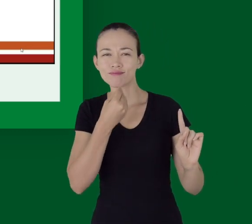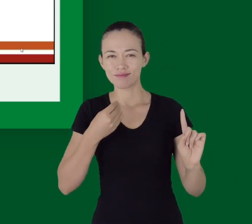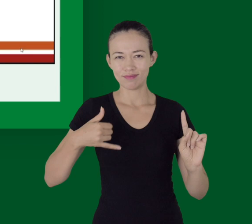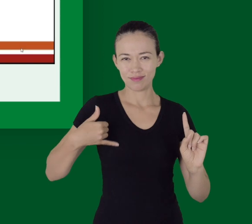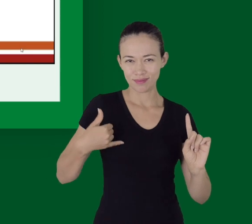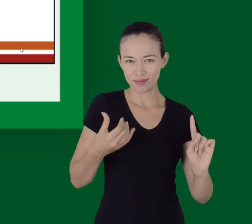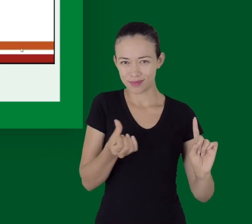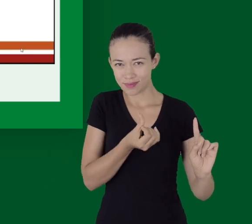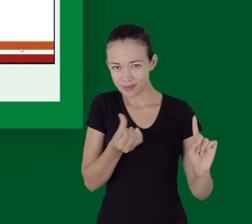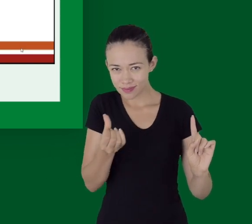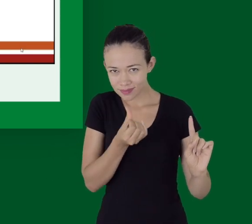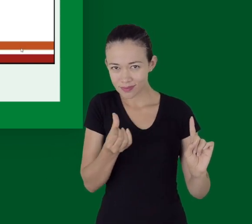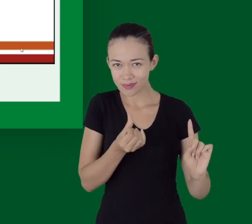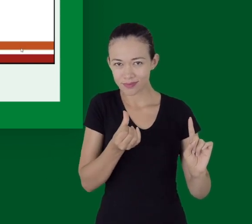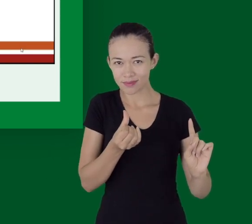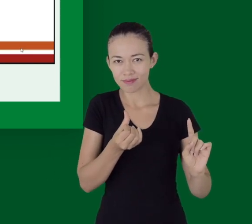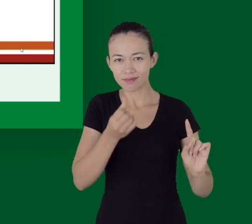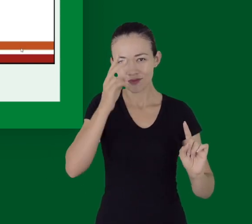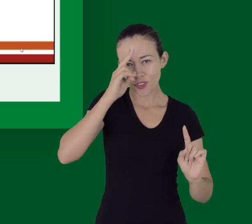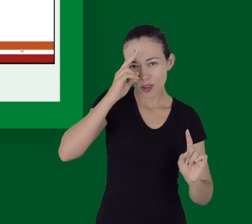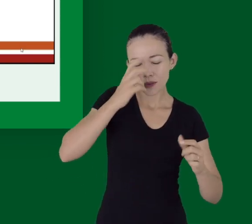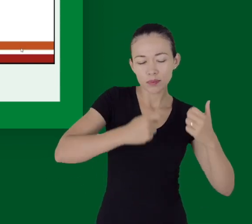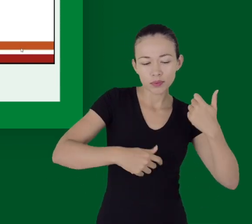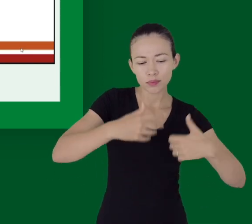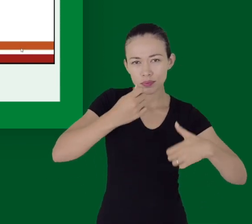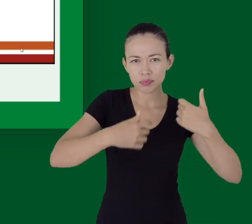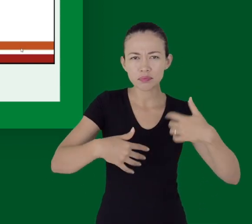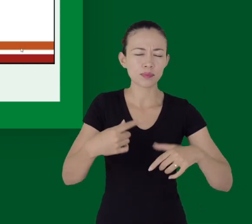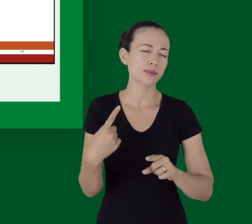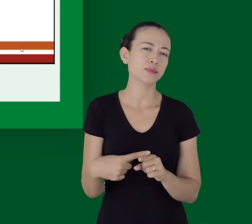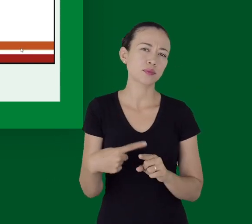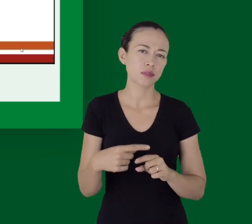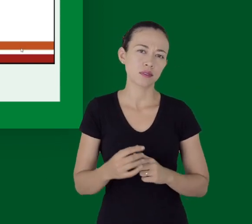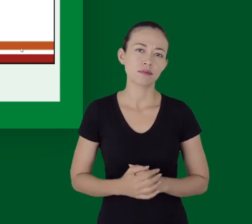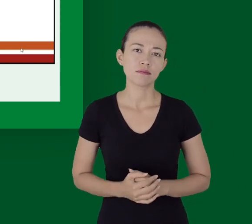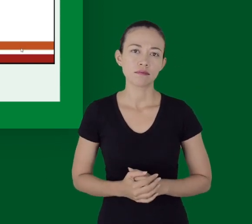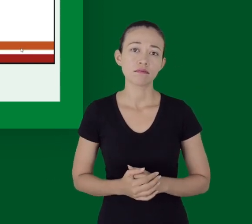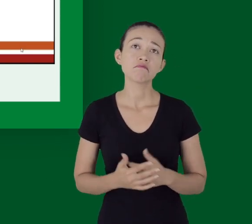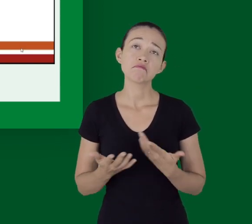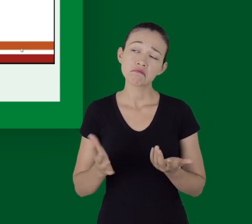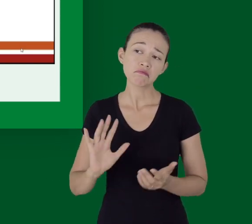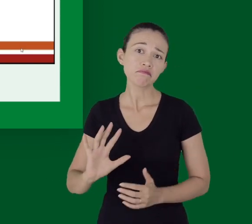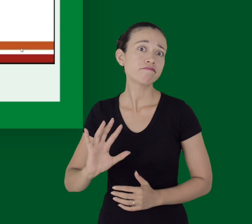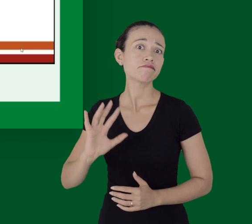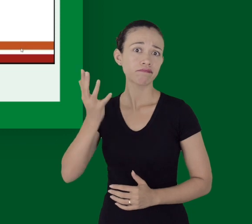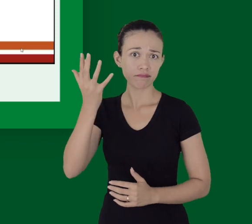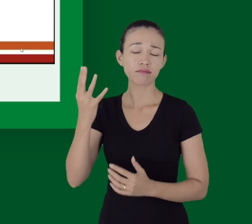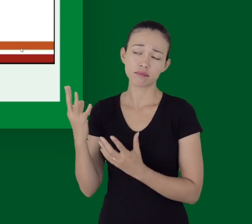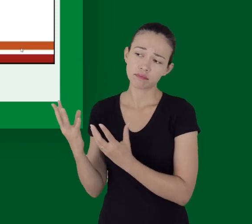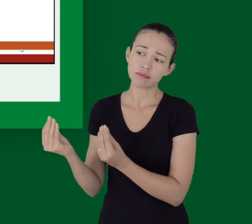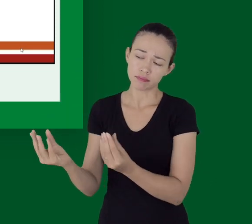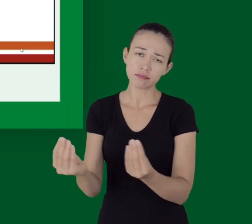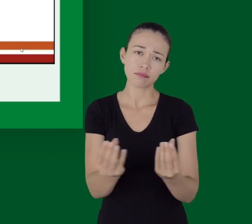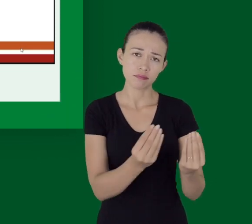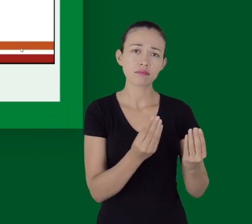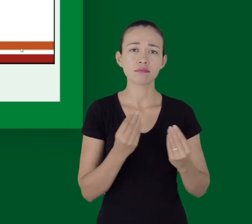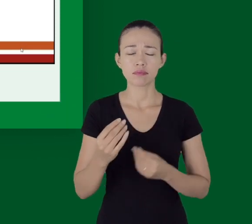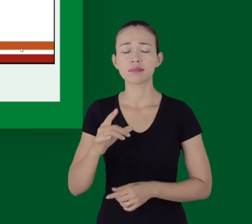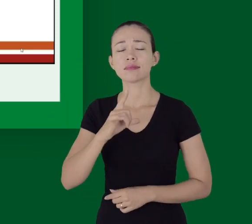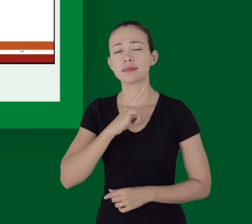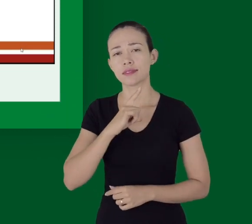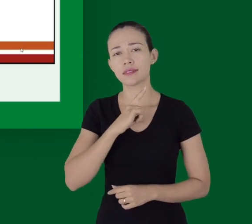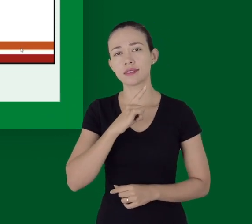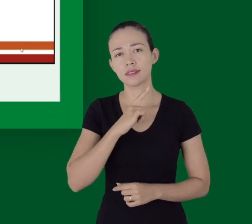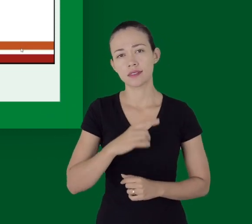acostumado a dar plantão em emergência, ou até, mesmo que não seja na área de cardiologia, pega muito o paciente